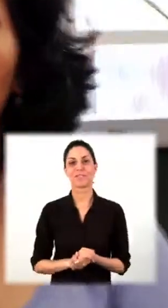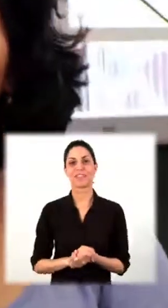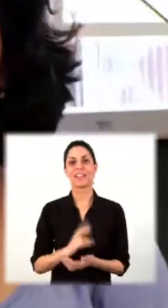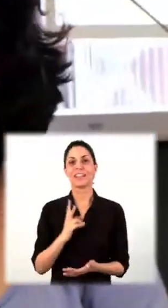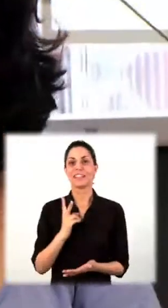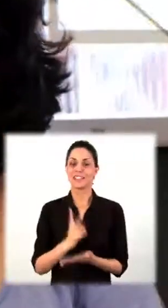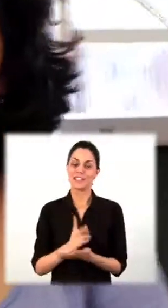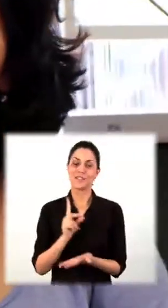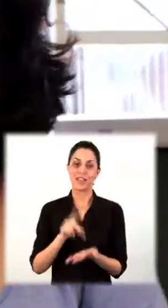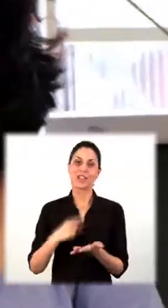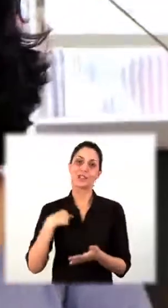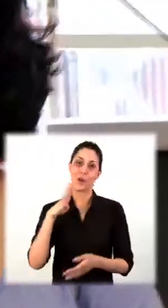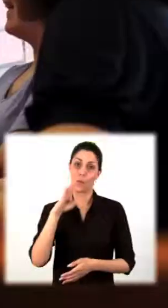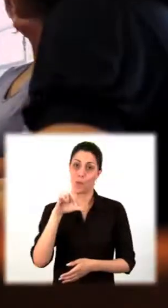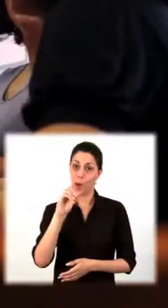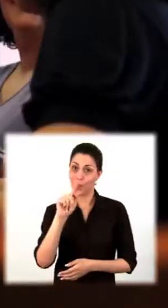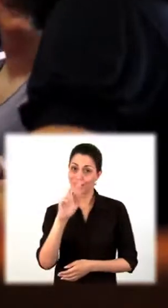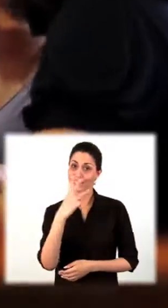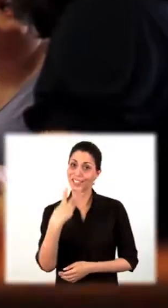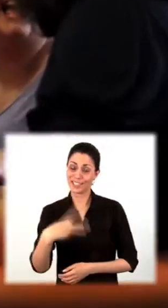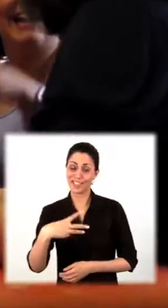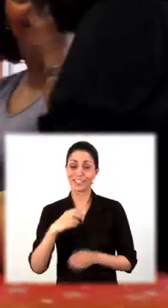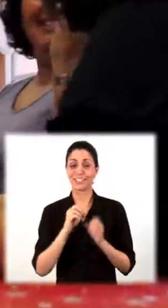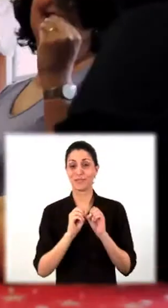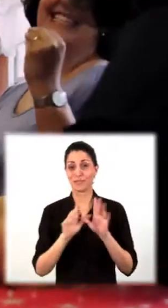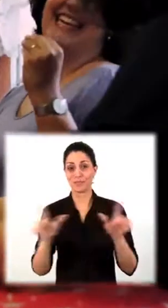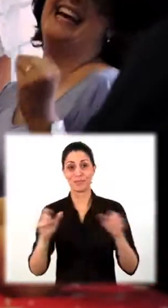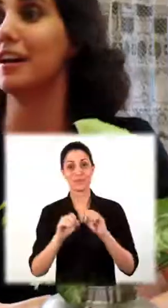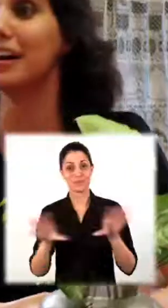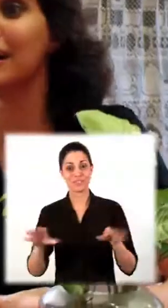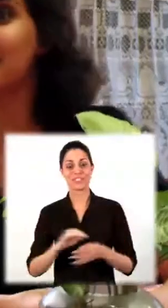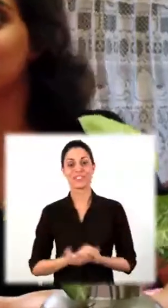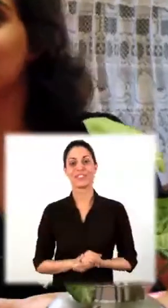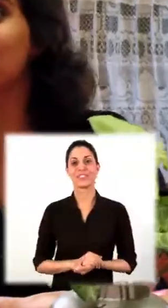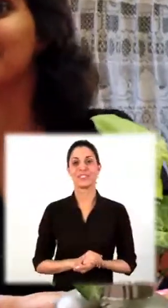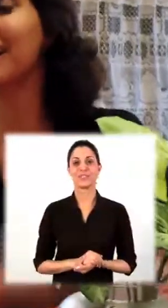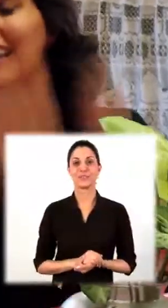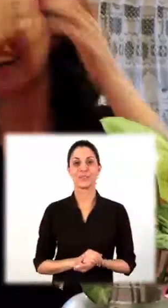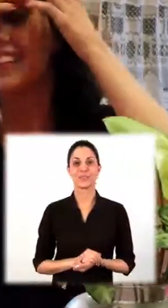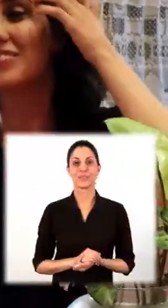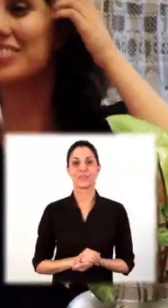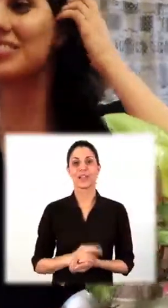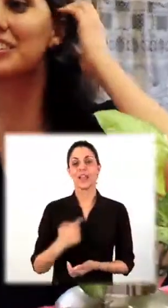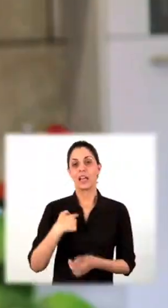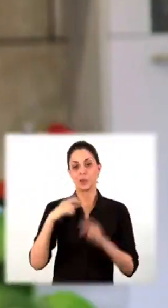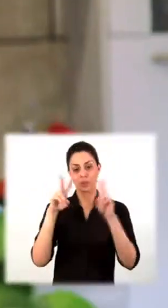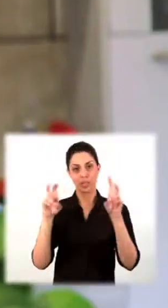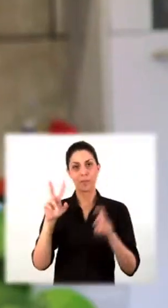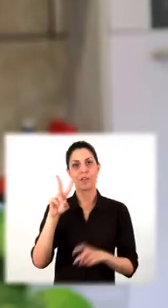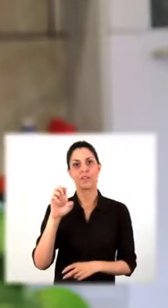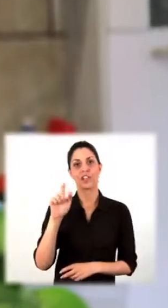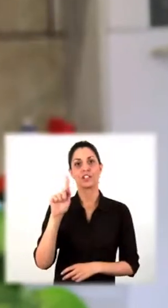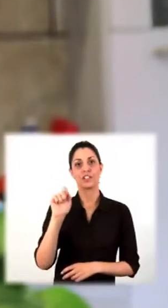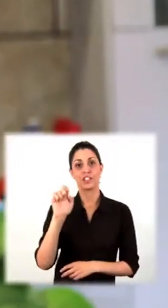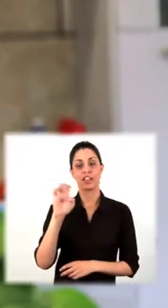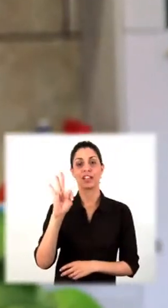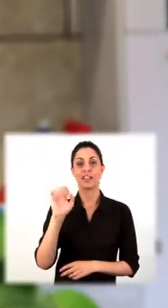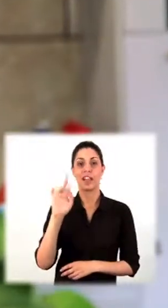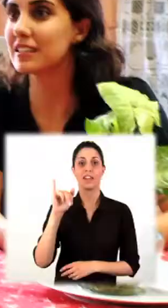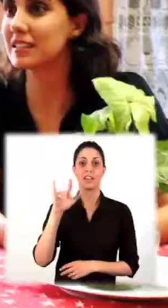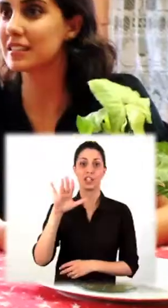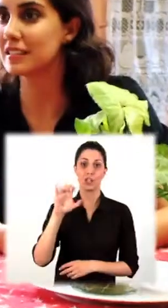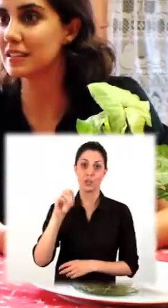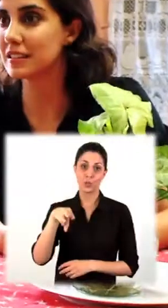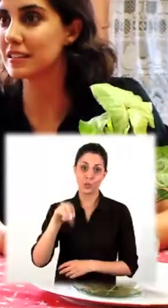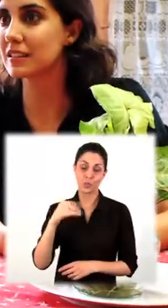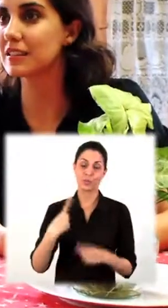verdade, são 3 blogs, Olha só, ela realmente escreve. Falo sobre vegetarianismo, que eu sou